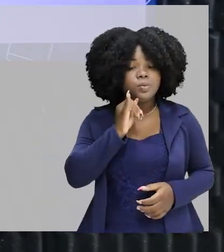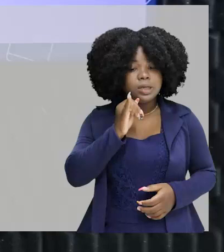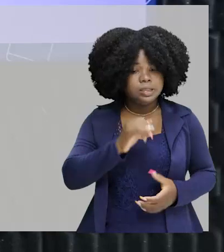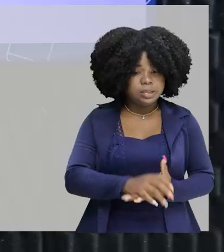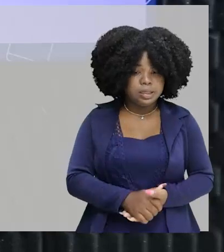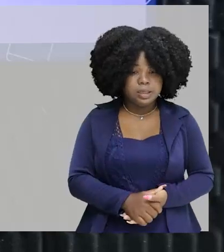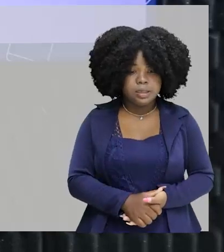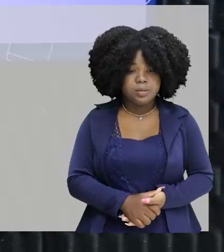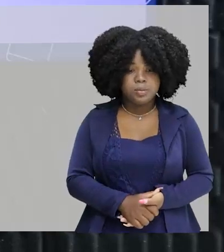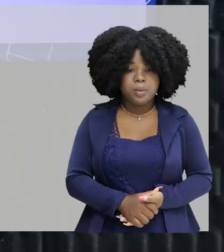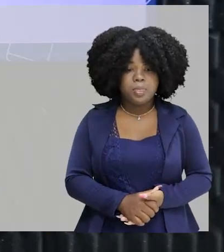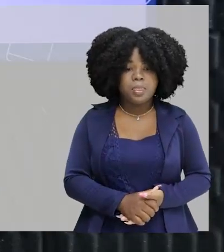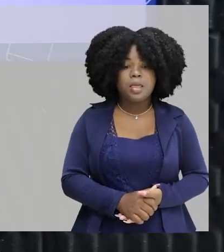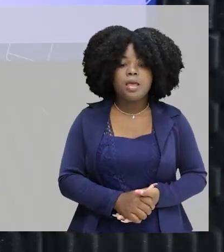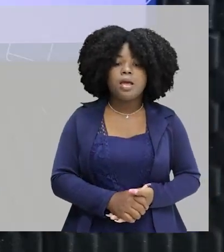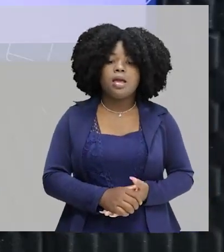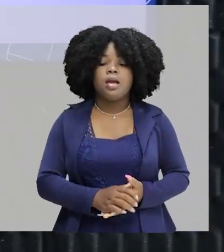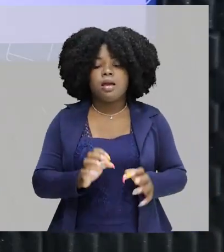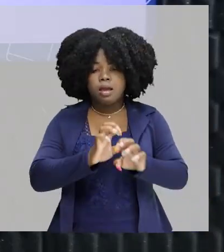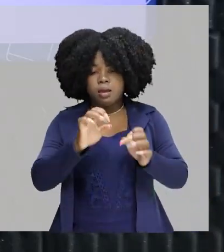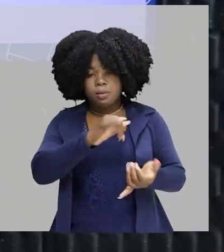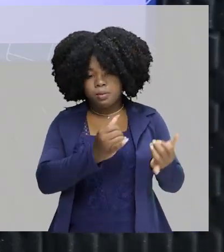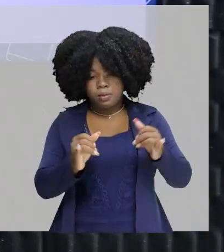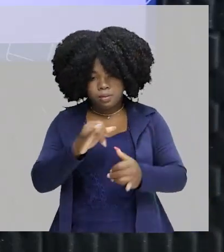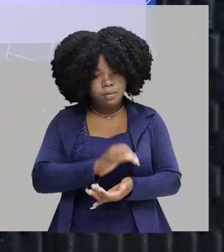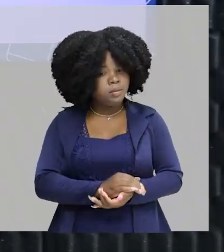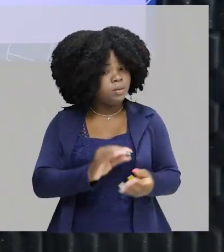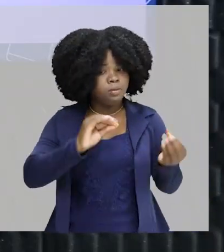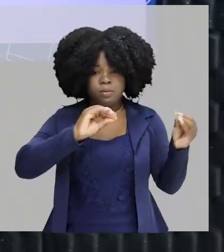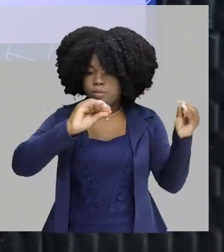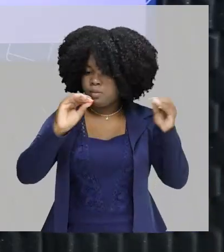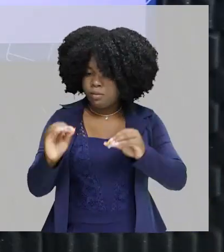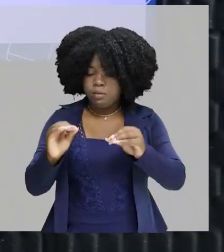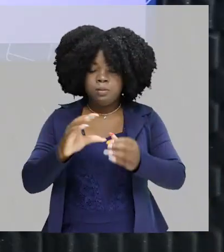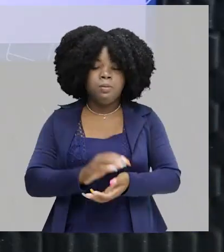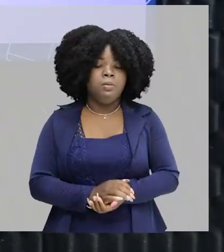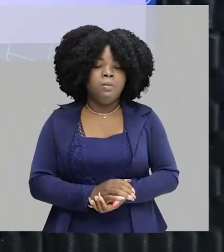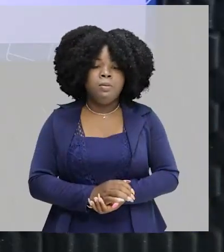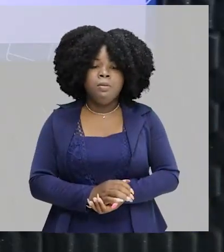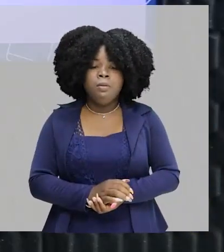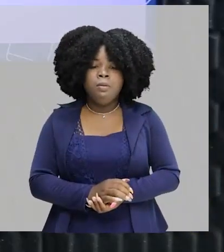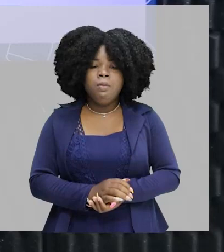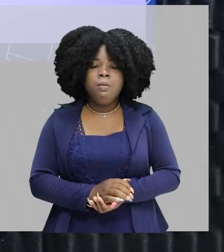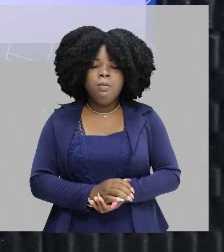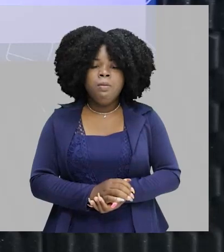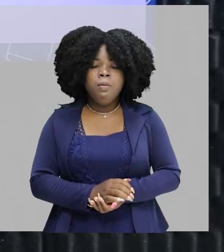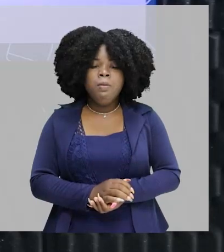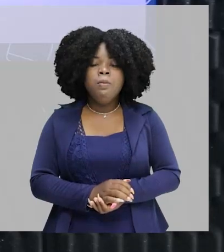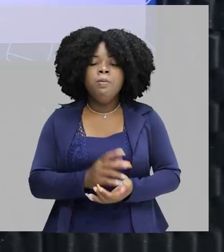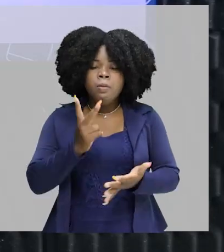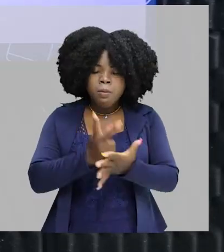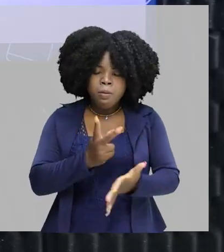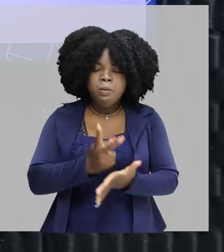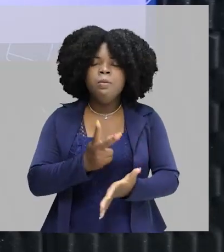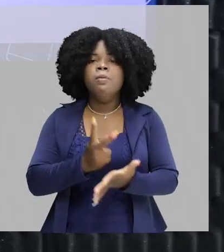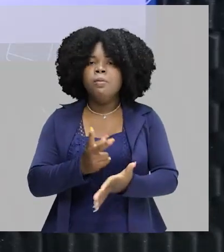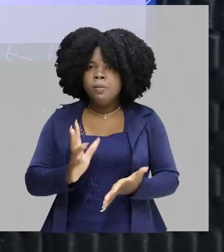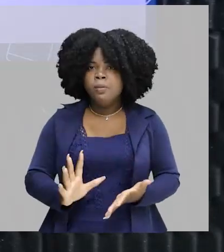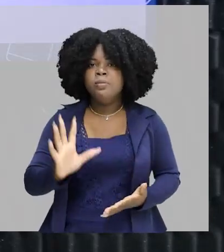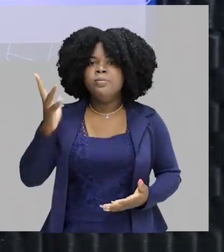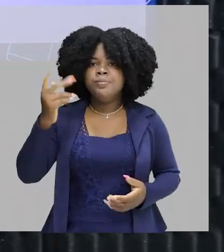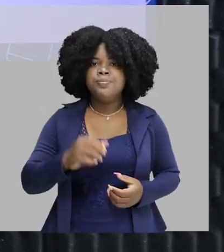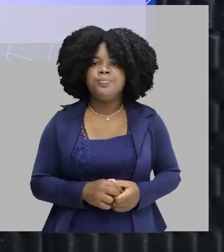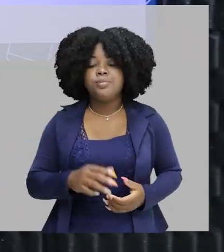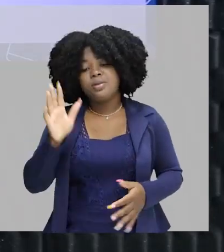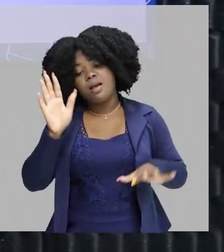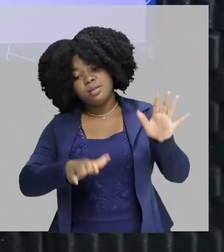a equação química ela não foi fornecida. E é uma situação corriqueira. Às vezes